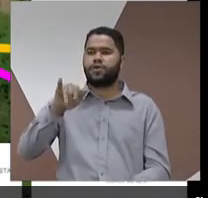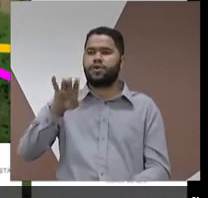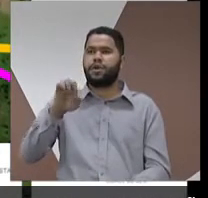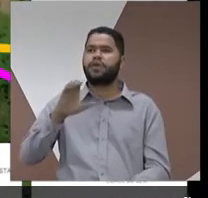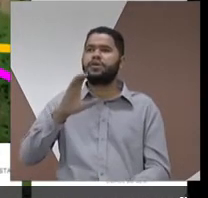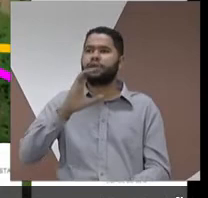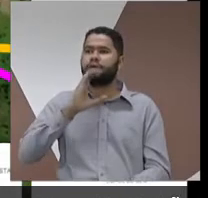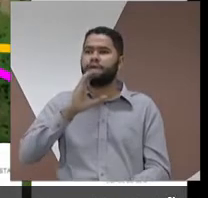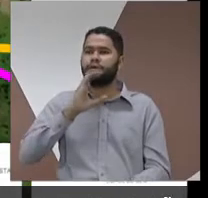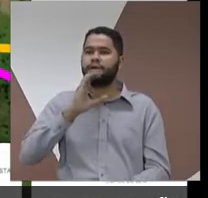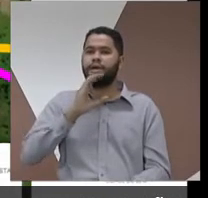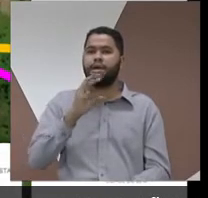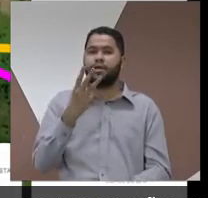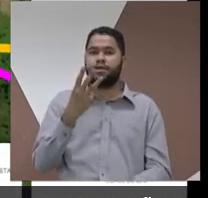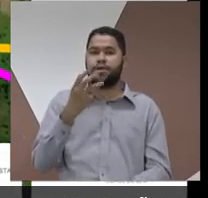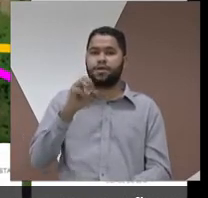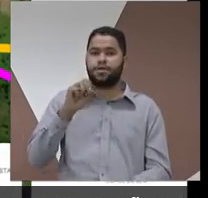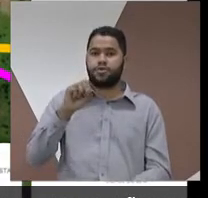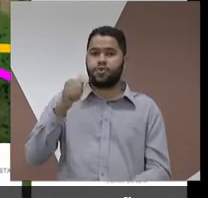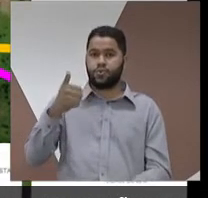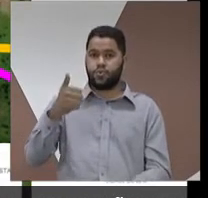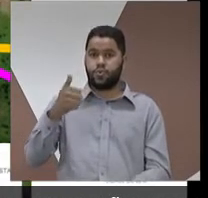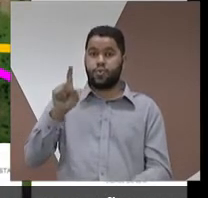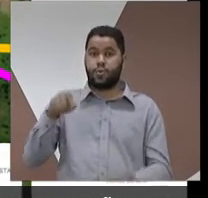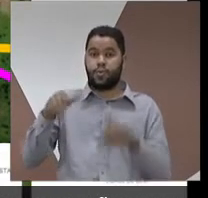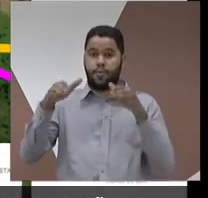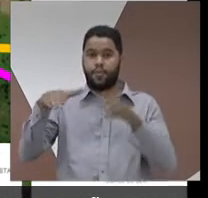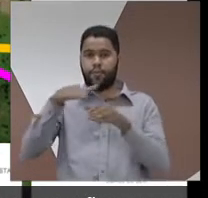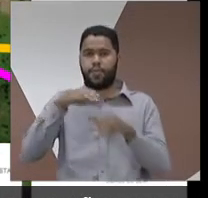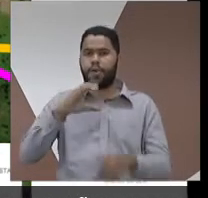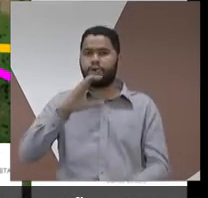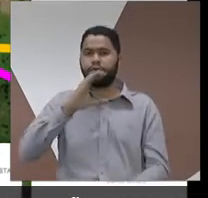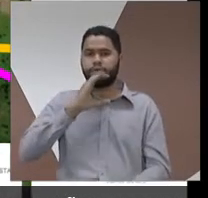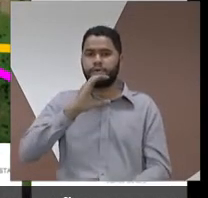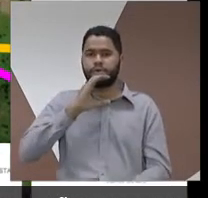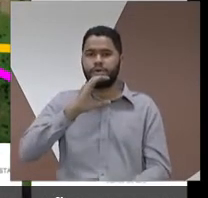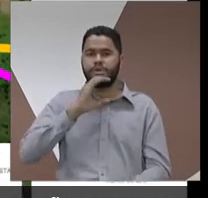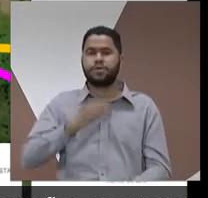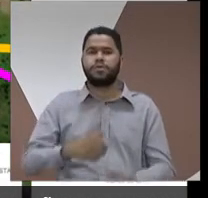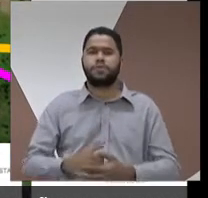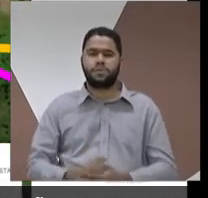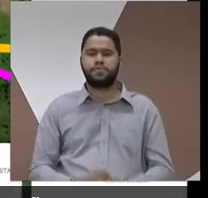corta a 381 em Citrolândia, é aquele